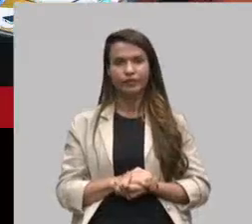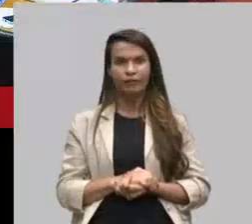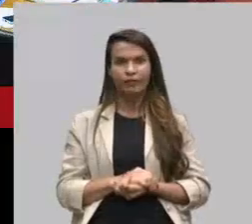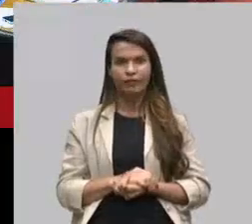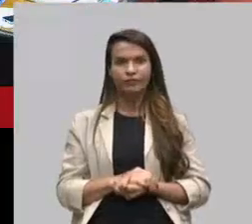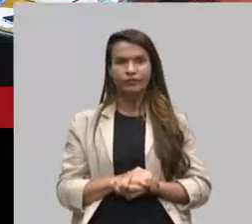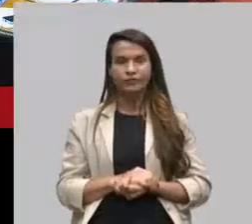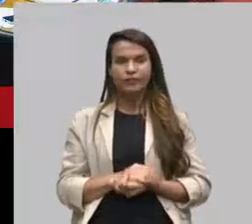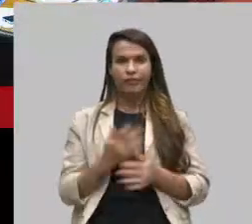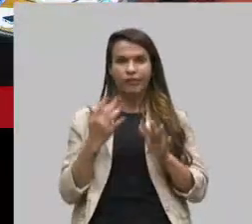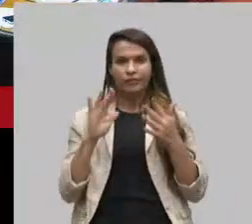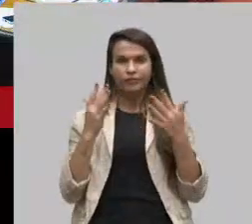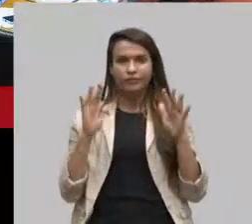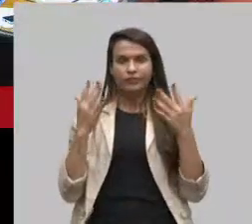obrigado cadê elas